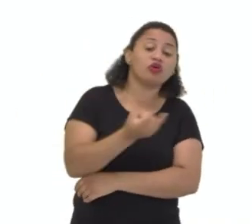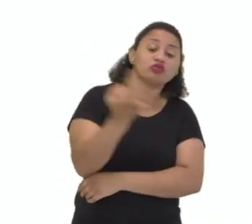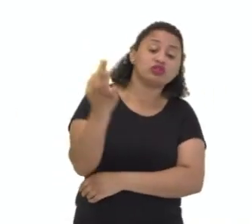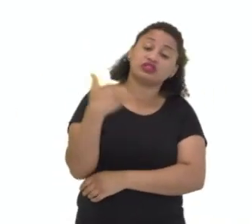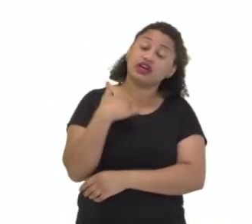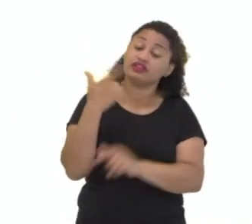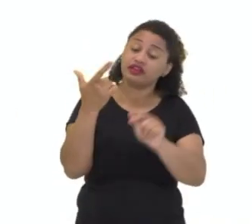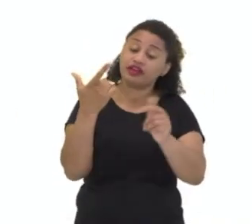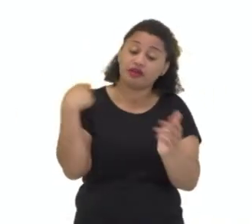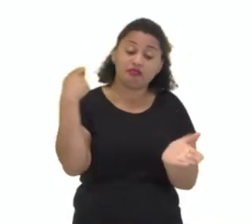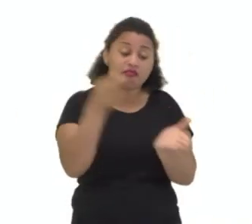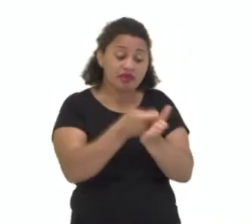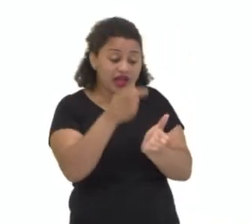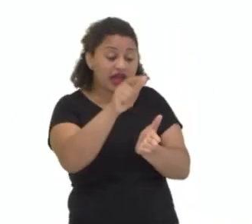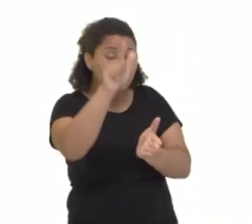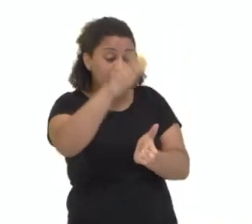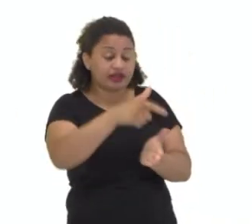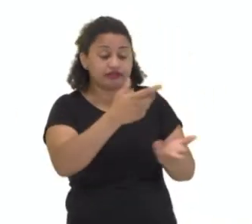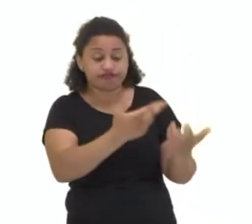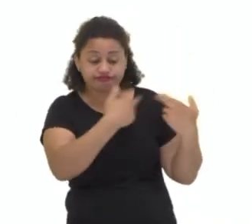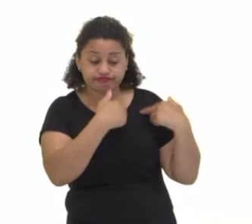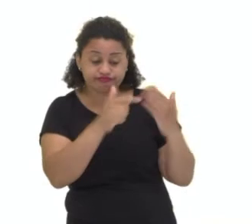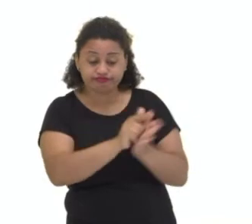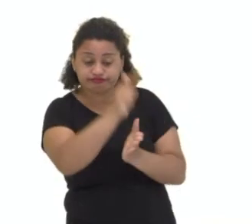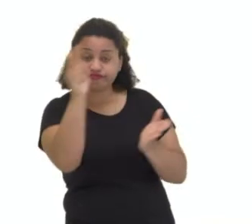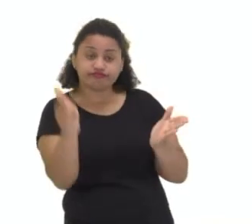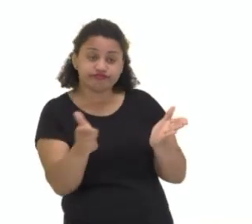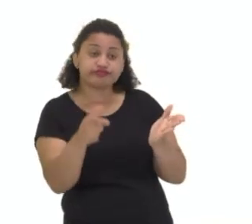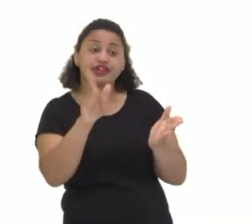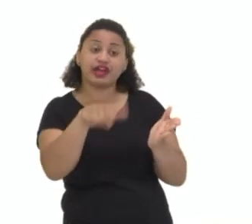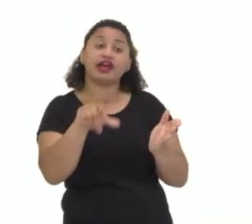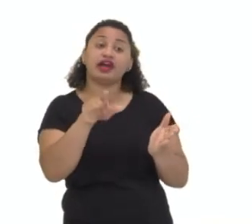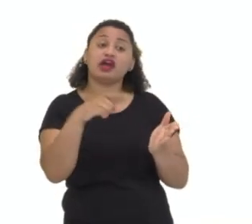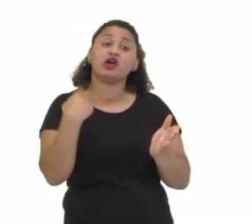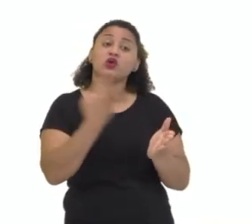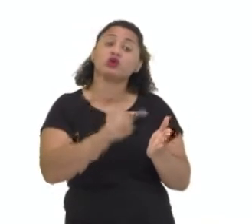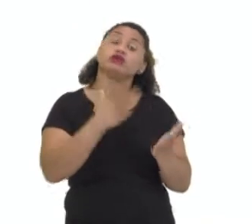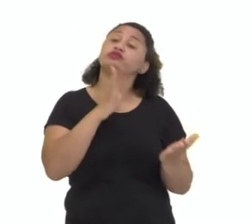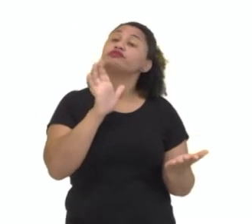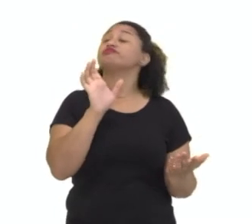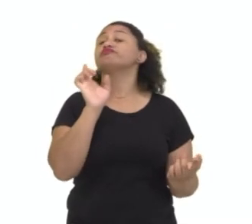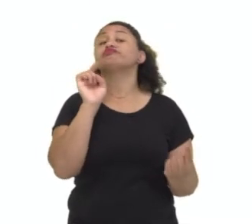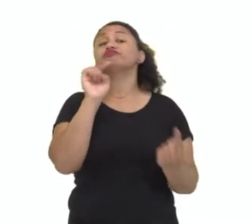o diretor do jornal onde escreve. Esse é o nosso idealismo.